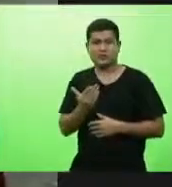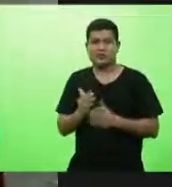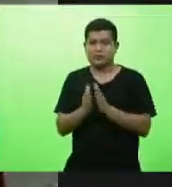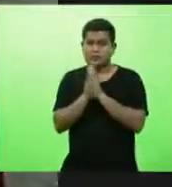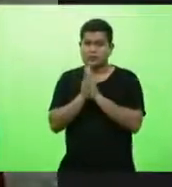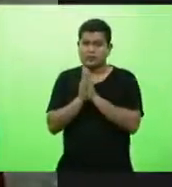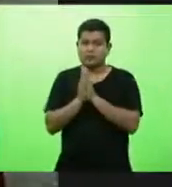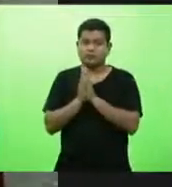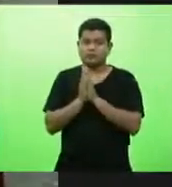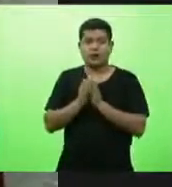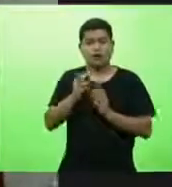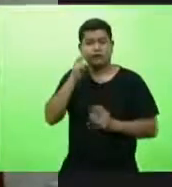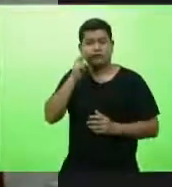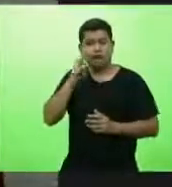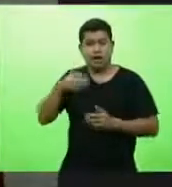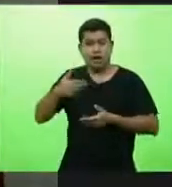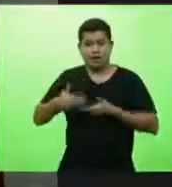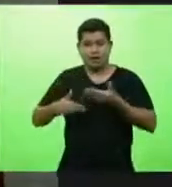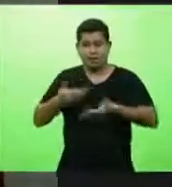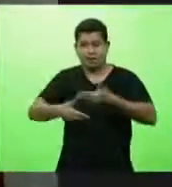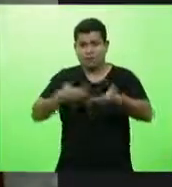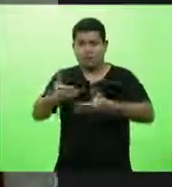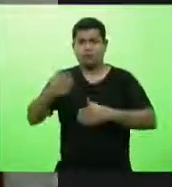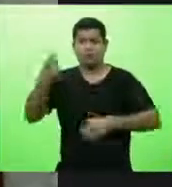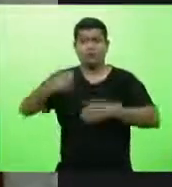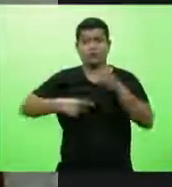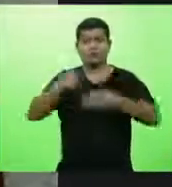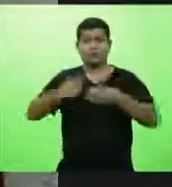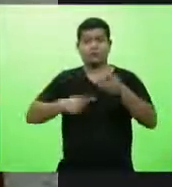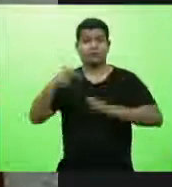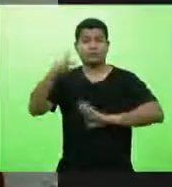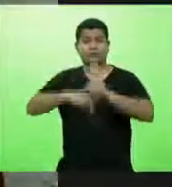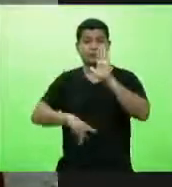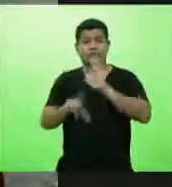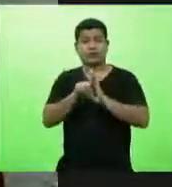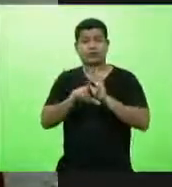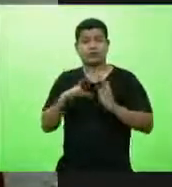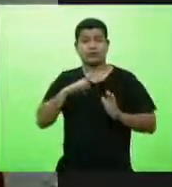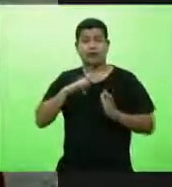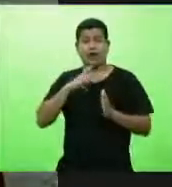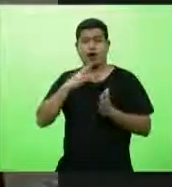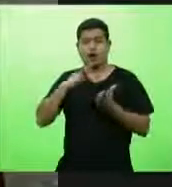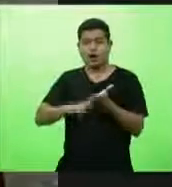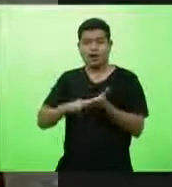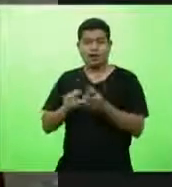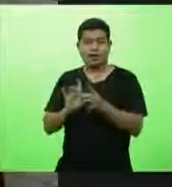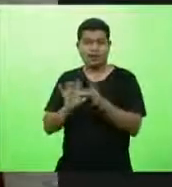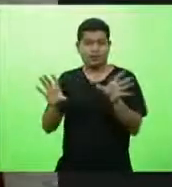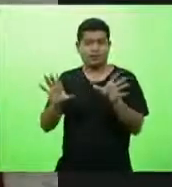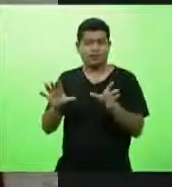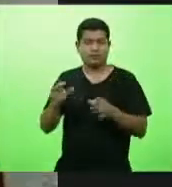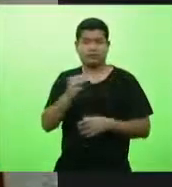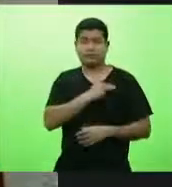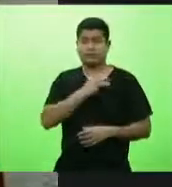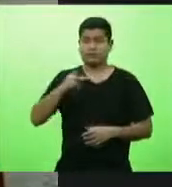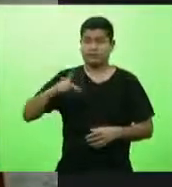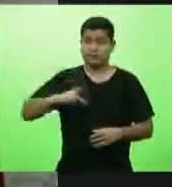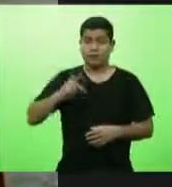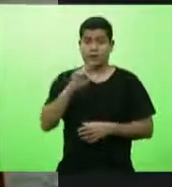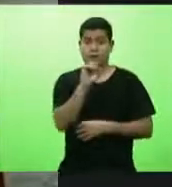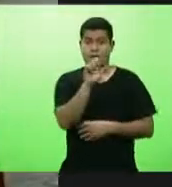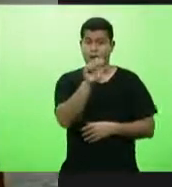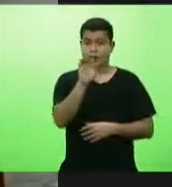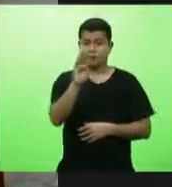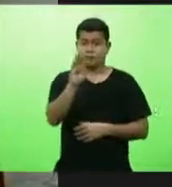tramitando na comissão um projeto de lei que já tem uma carta aberta do Ministério Público, da OAB, de